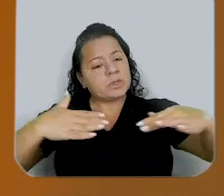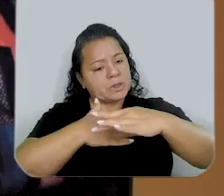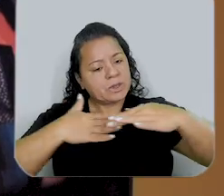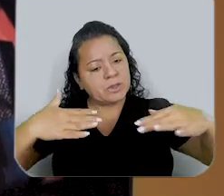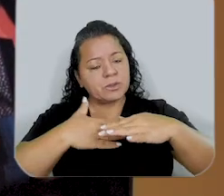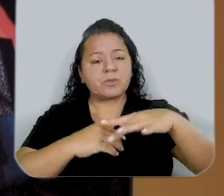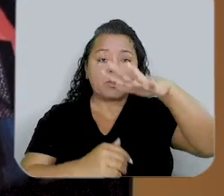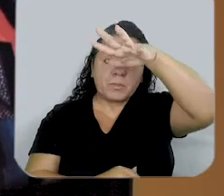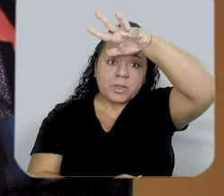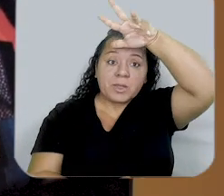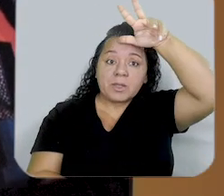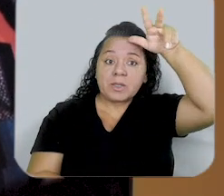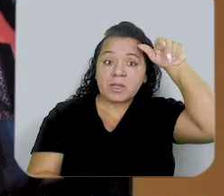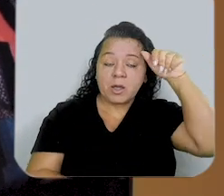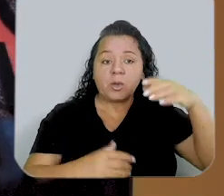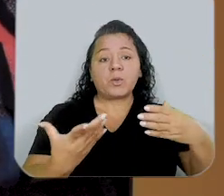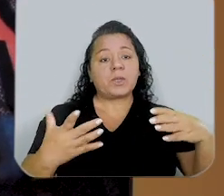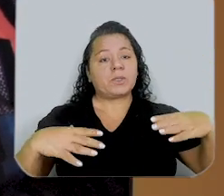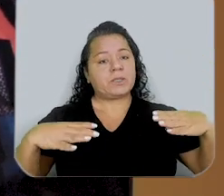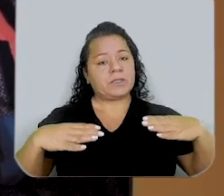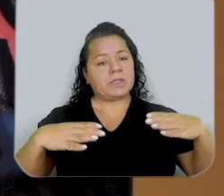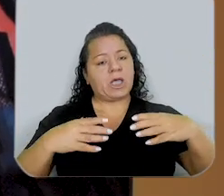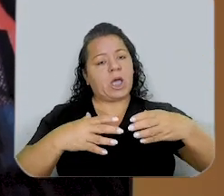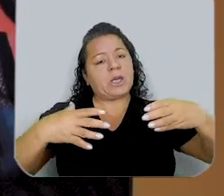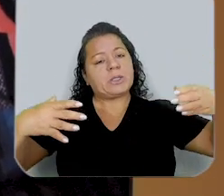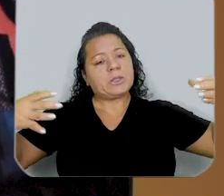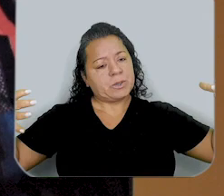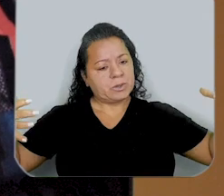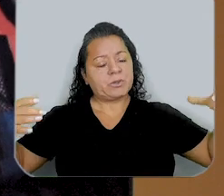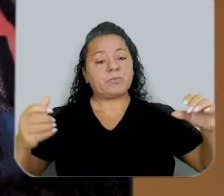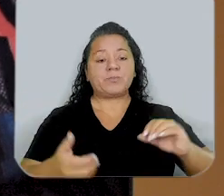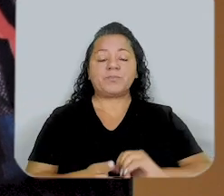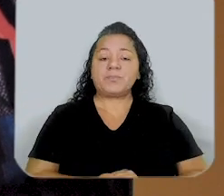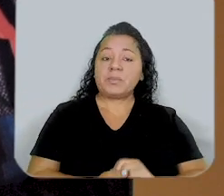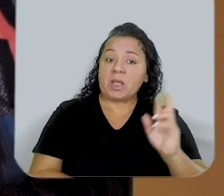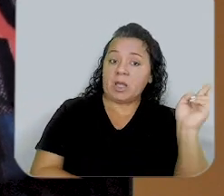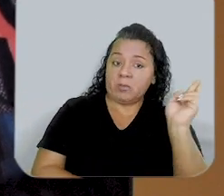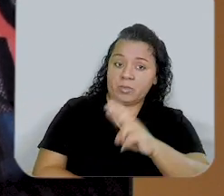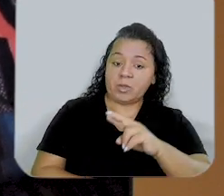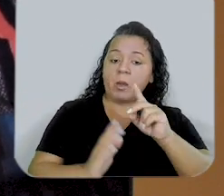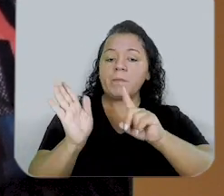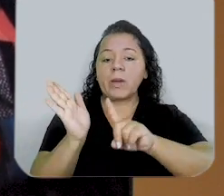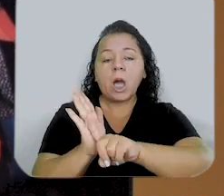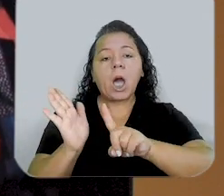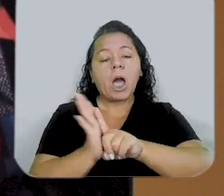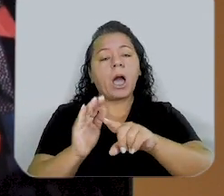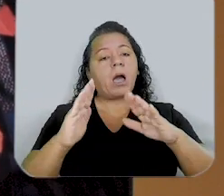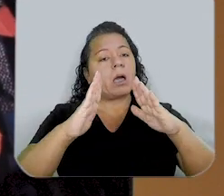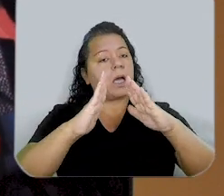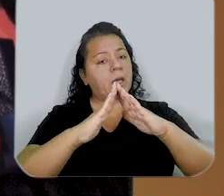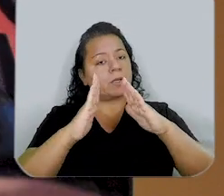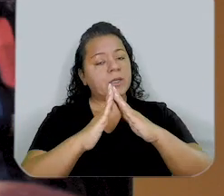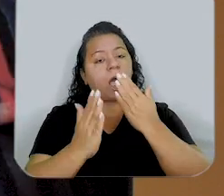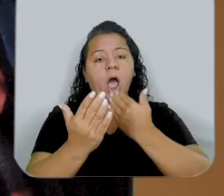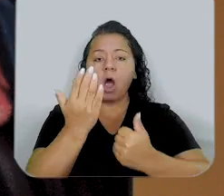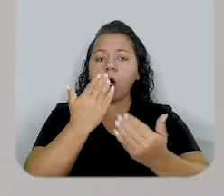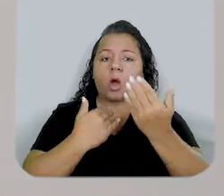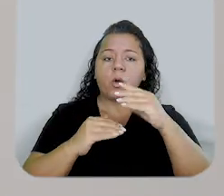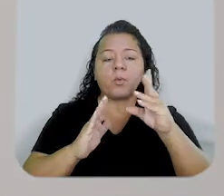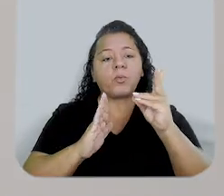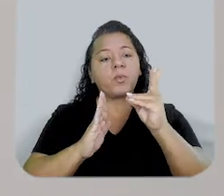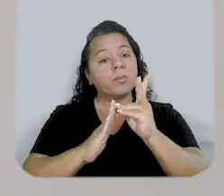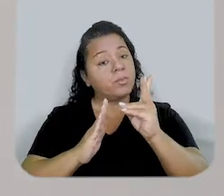né? Respondendo a sua pergunta, a casa de comida indígena é como